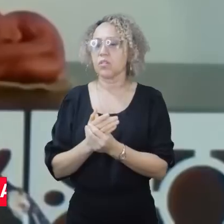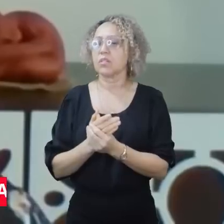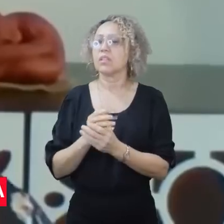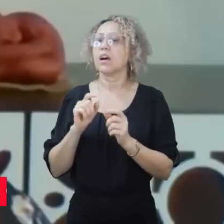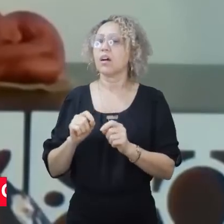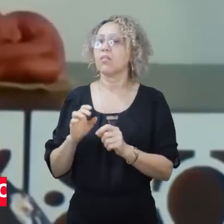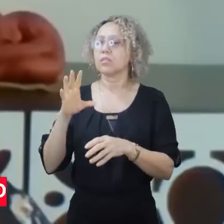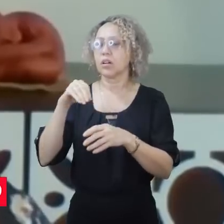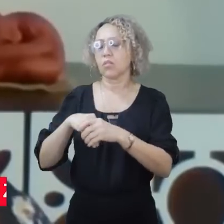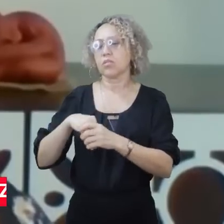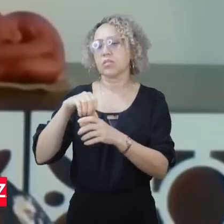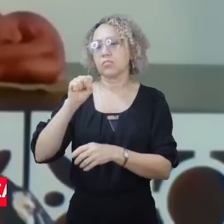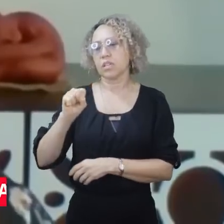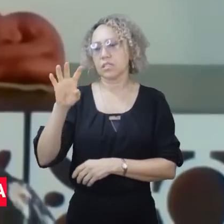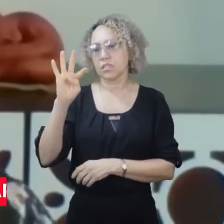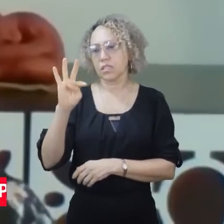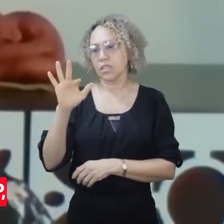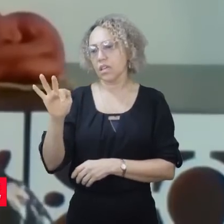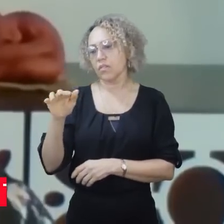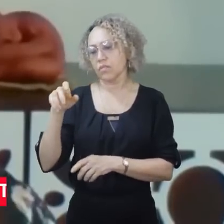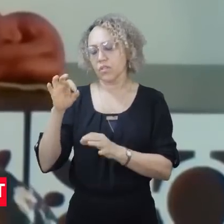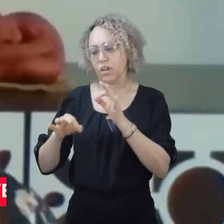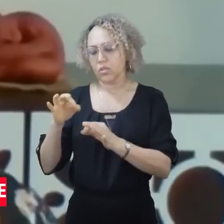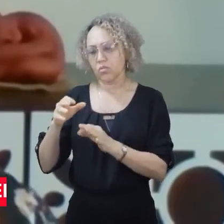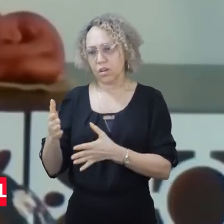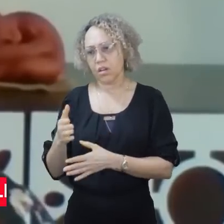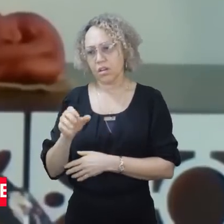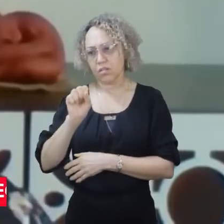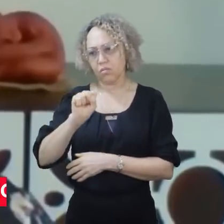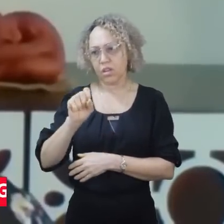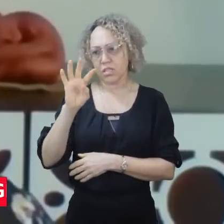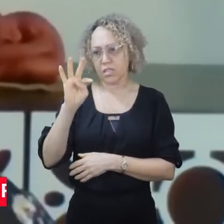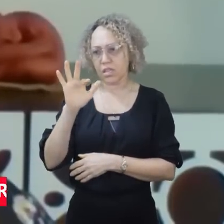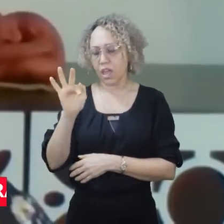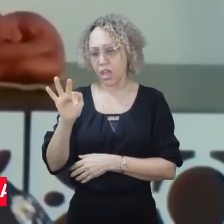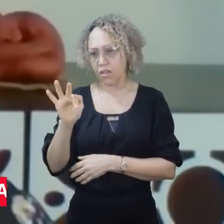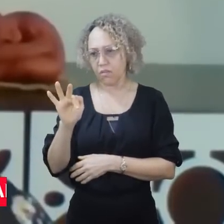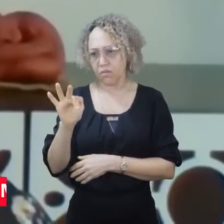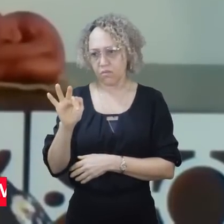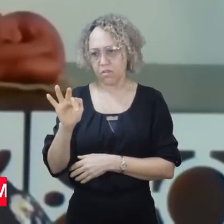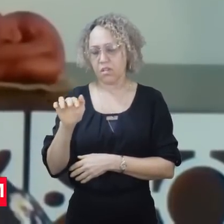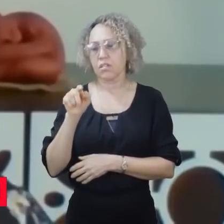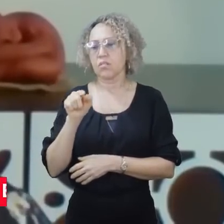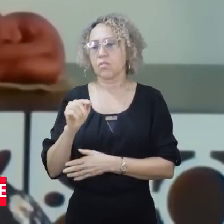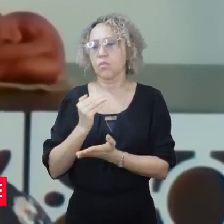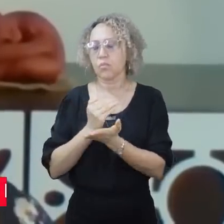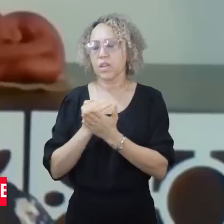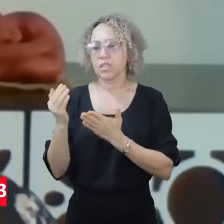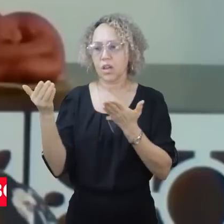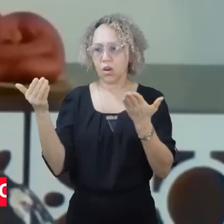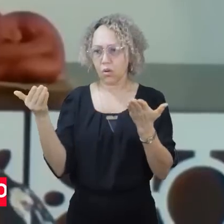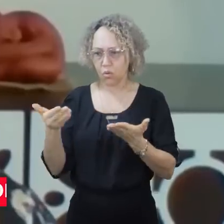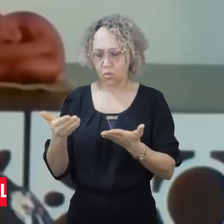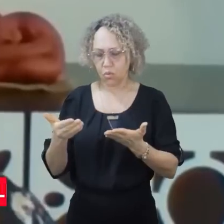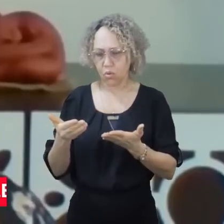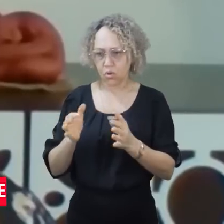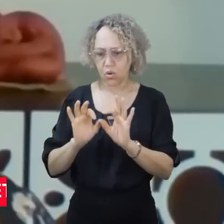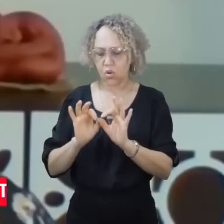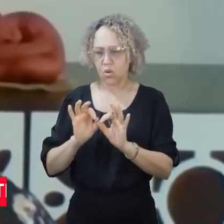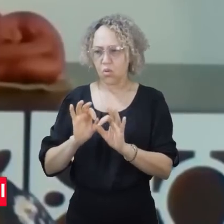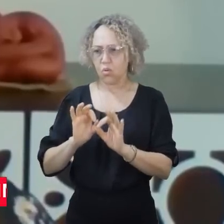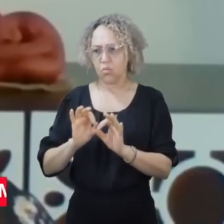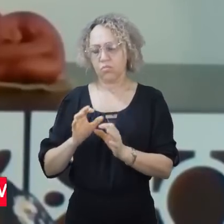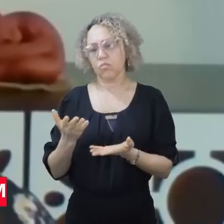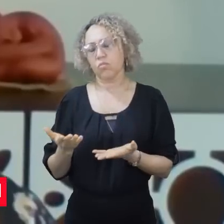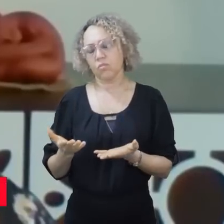âmbito do Supremo Tribunal Federal. O Supremo Tribunal Federal inicia hoje um julgamento histórico, um julgamento